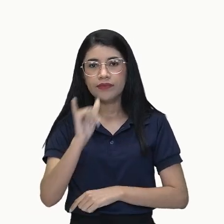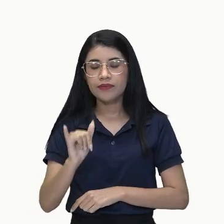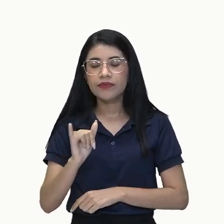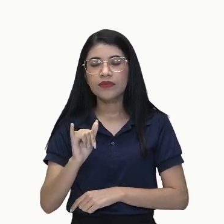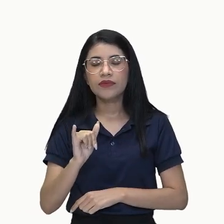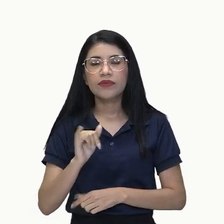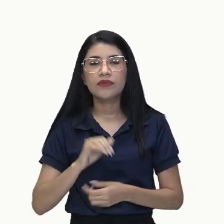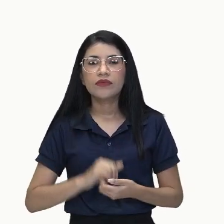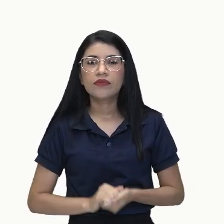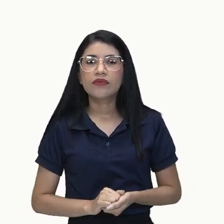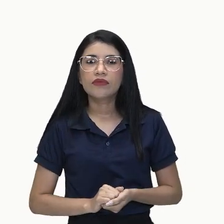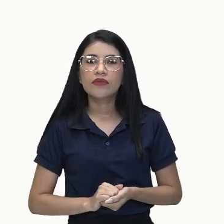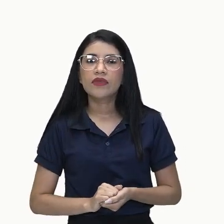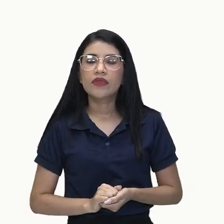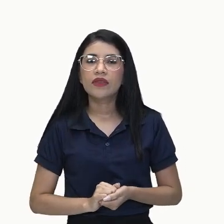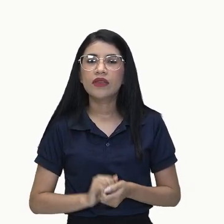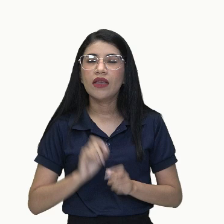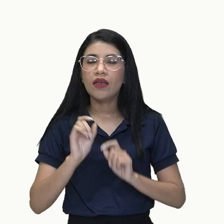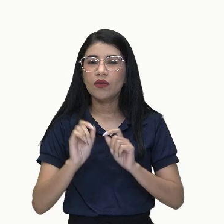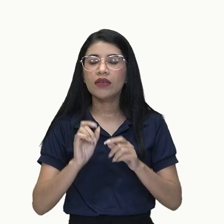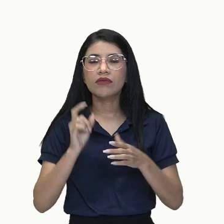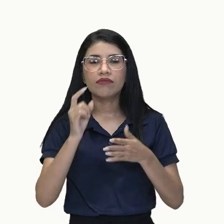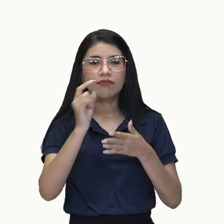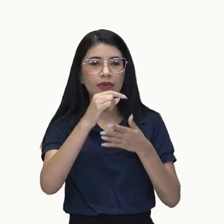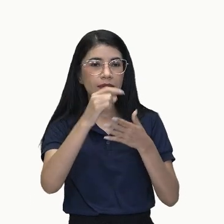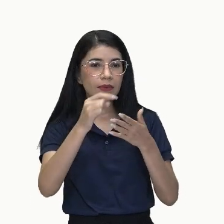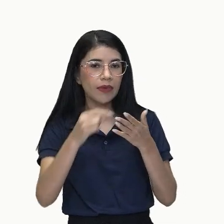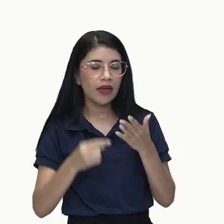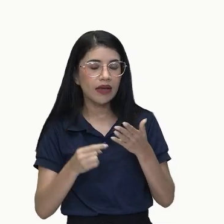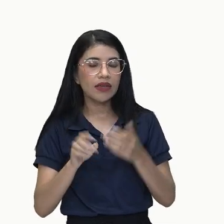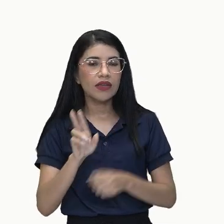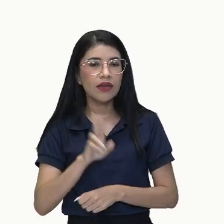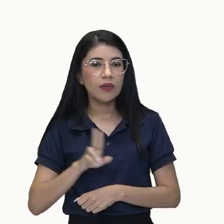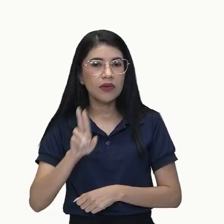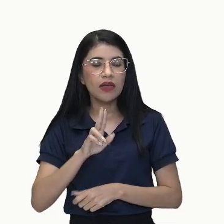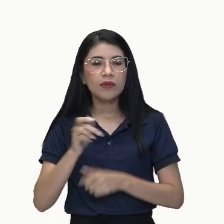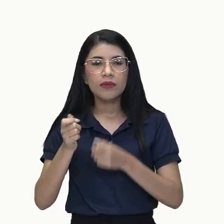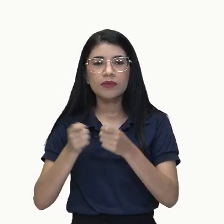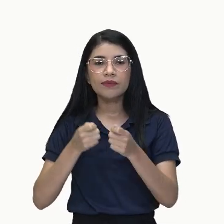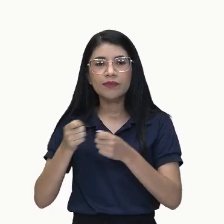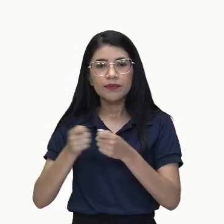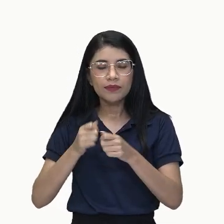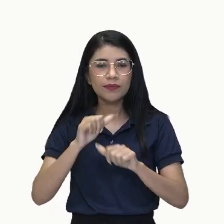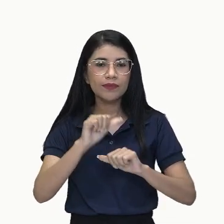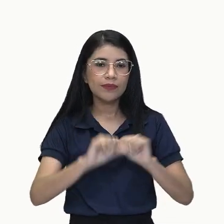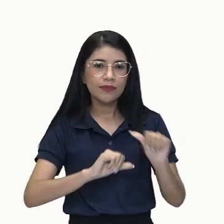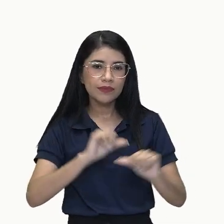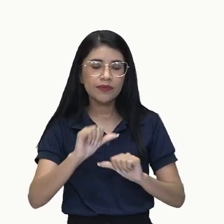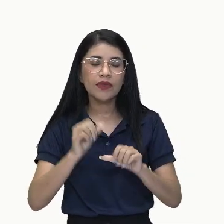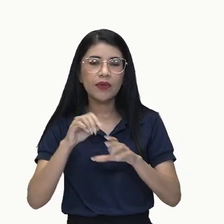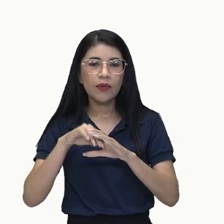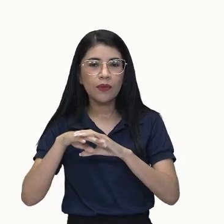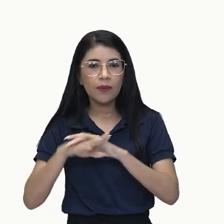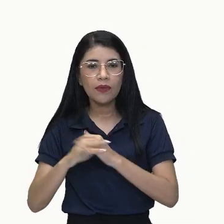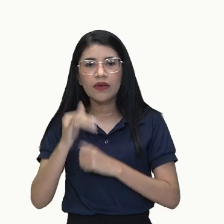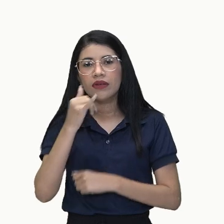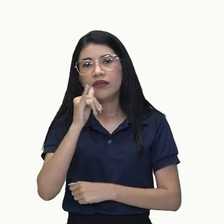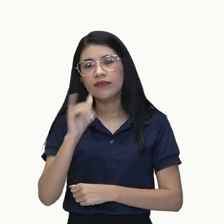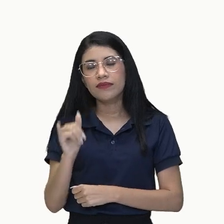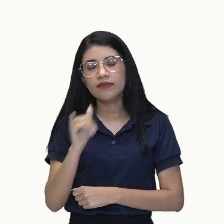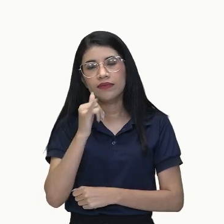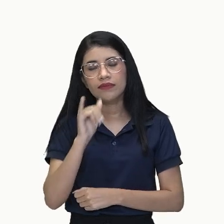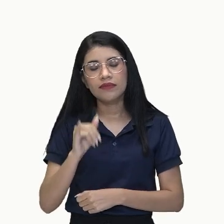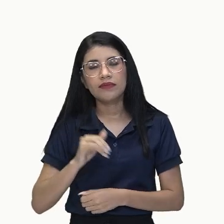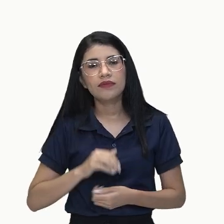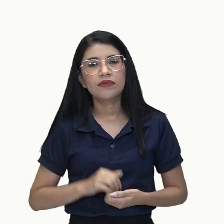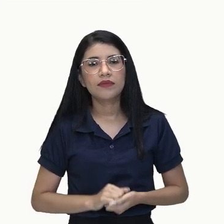eles são aqueles componentes que utilizamos para controlar, transformar ou armazenar